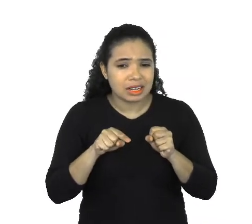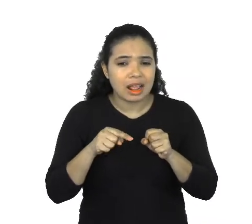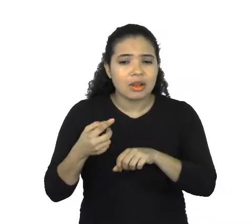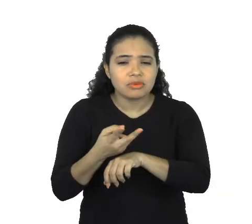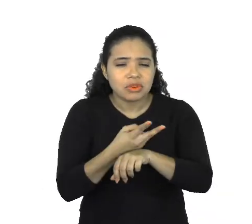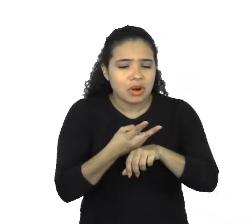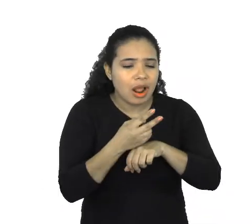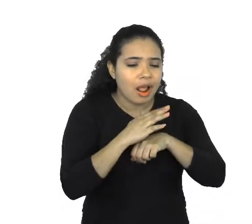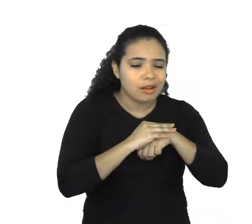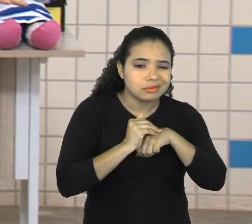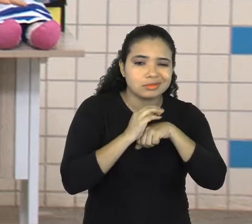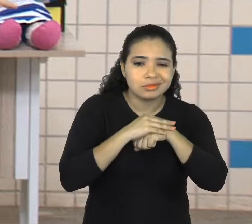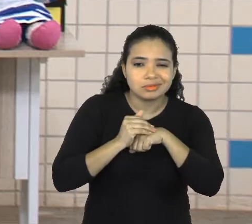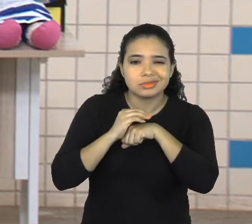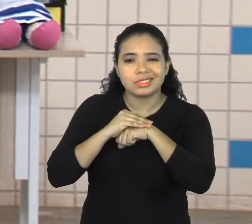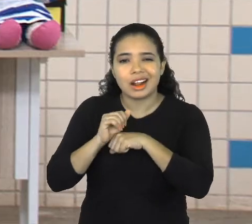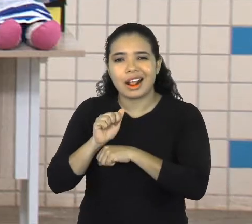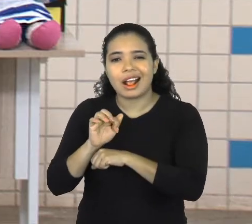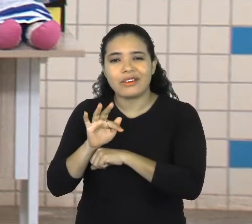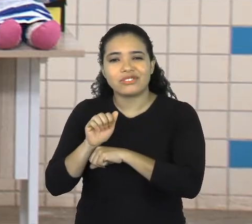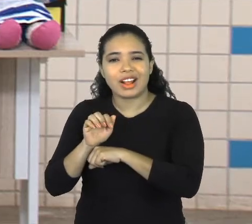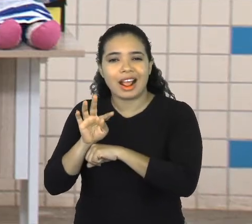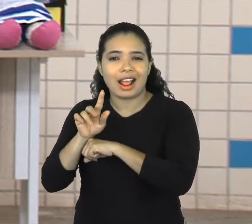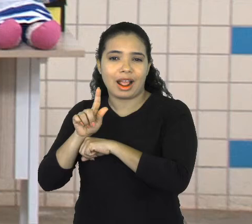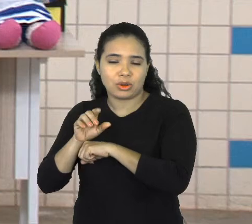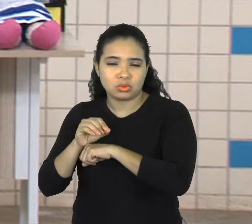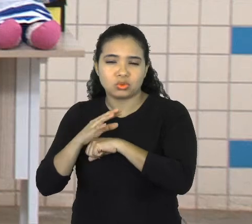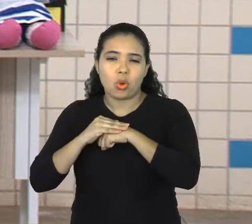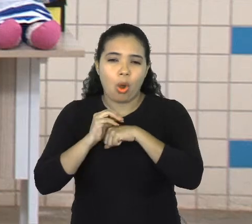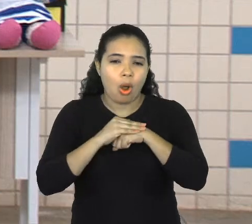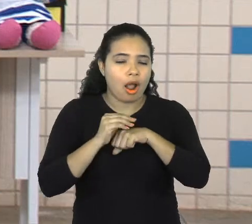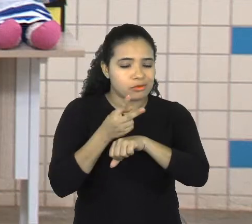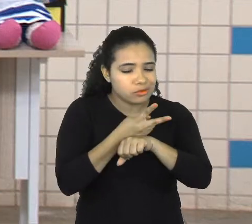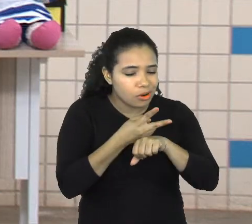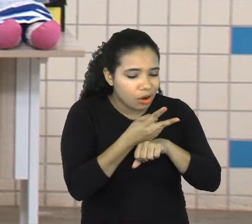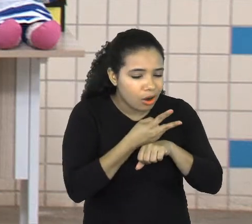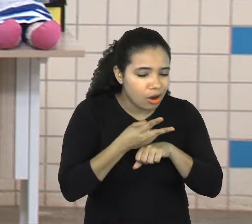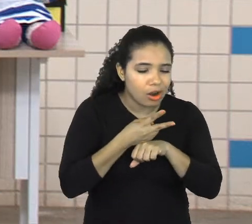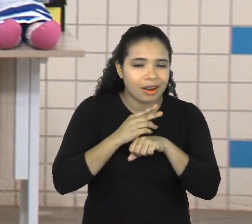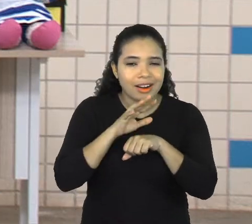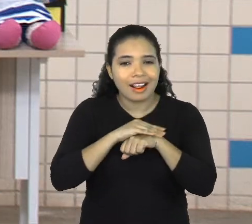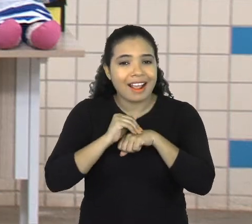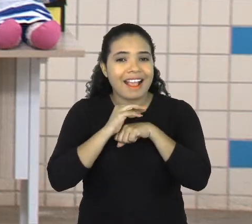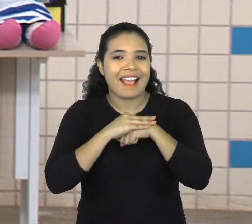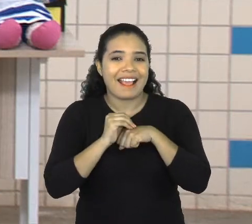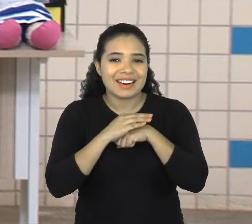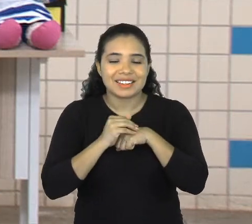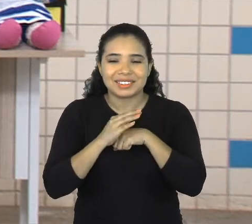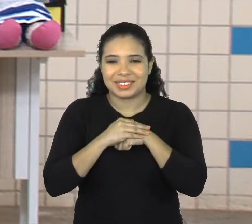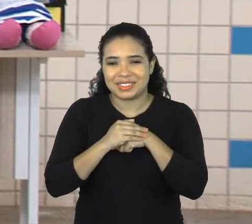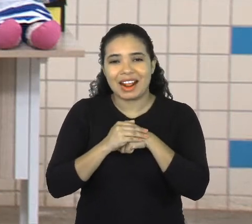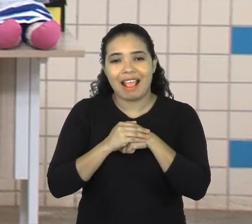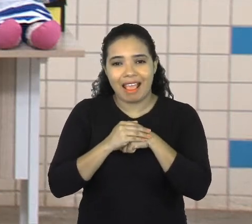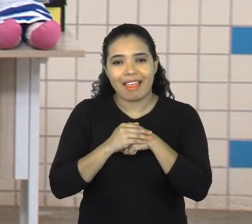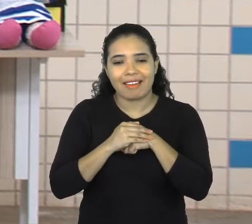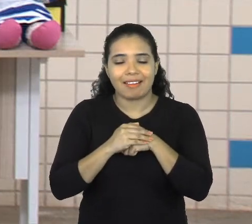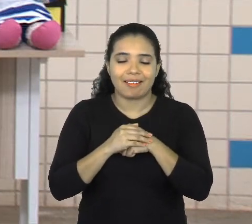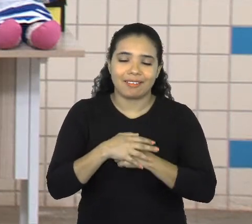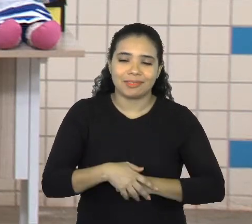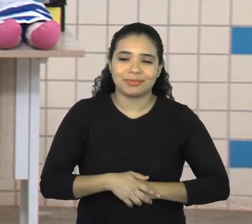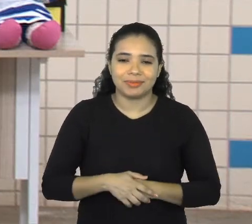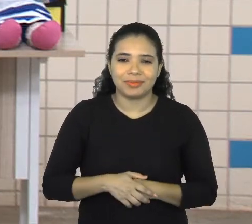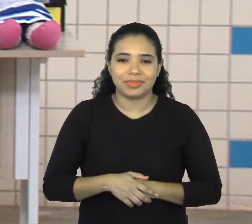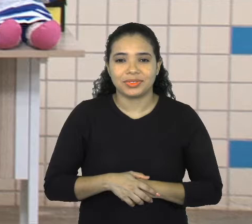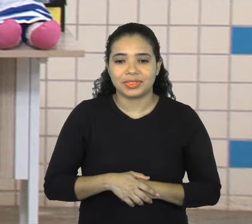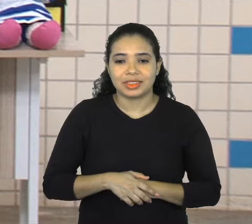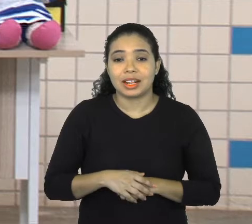é afago? Carinho, carícia. O gato gosta de carinho, então ele fica ali caçando afago. Ele fala, talvez. De